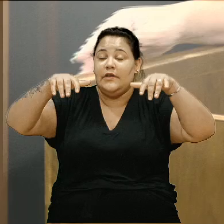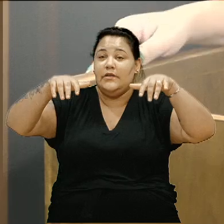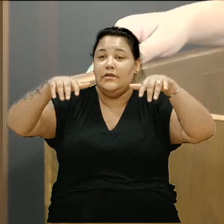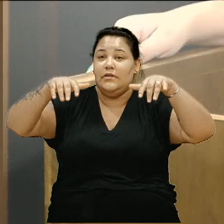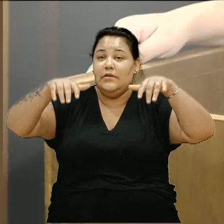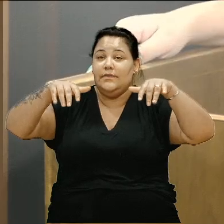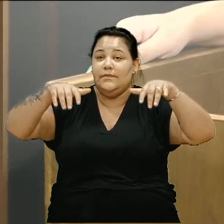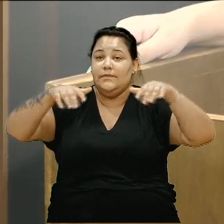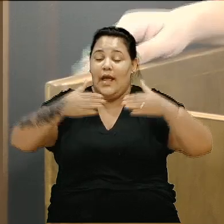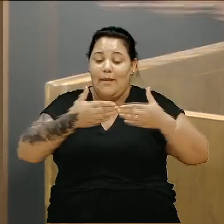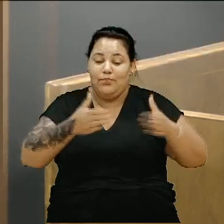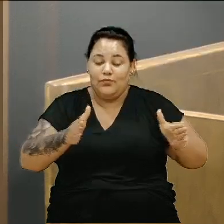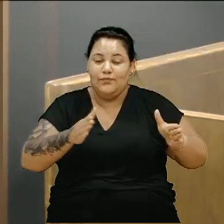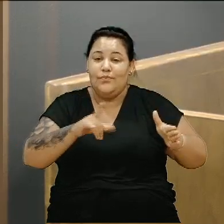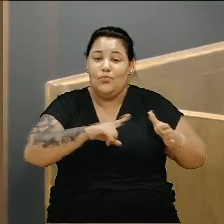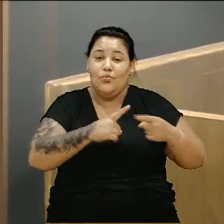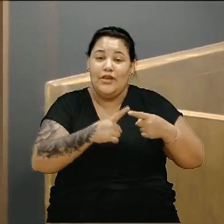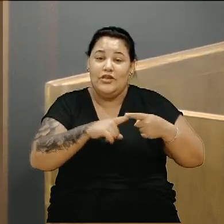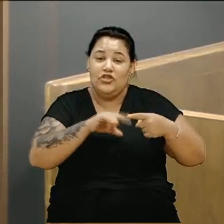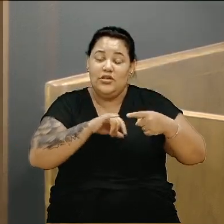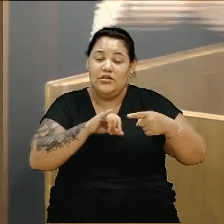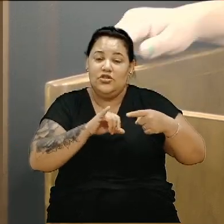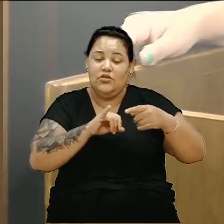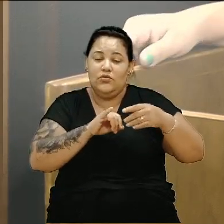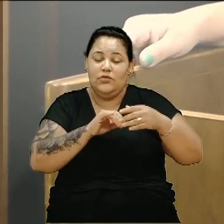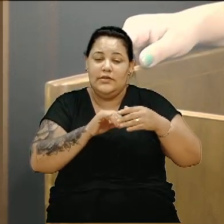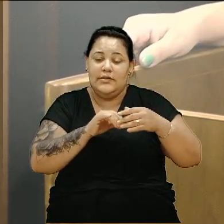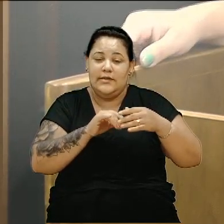Instituto Técnico Federal ali para ir